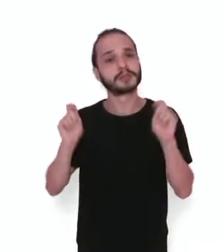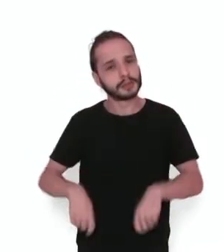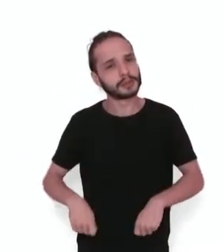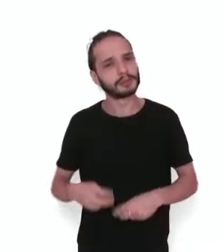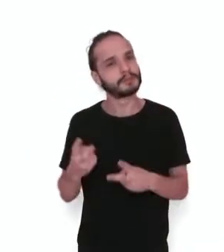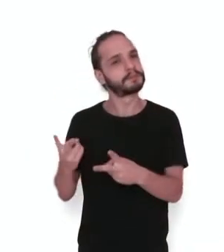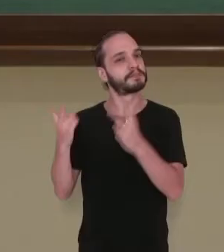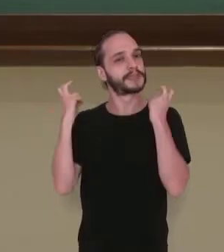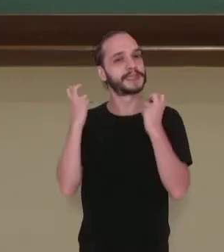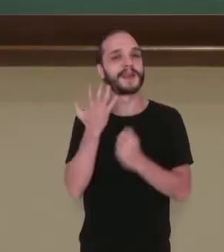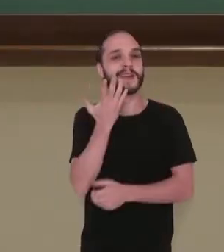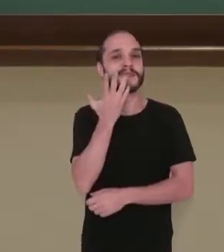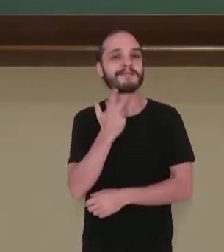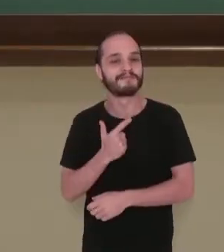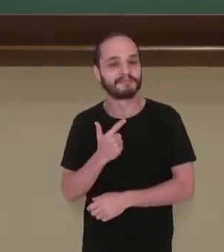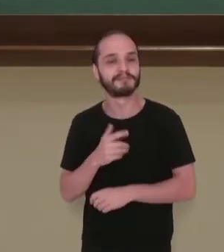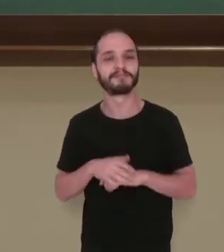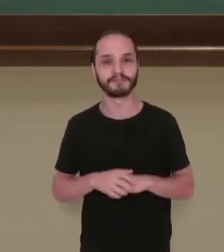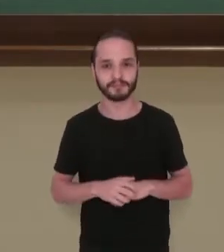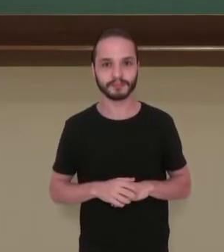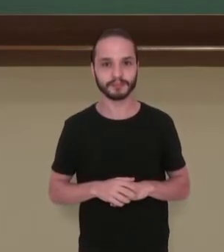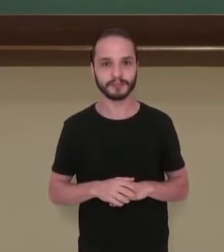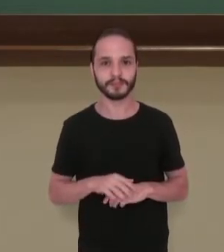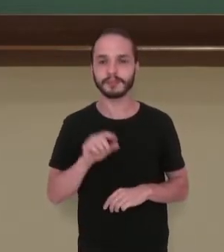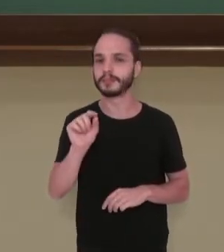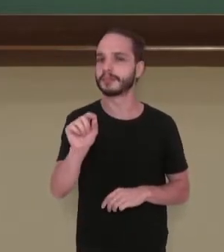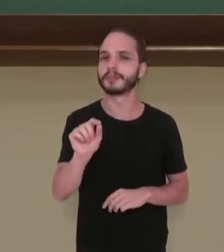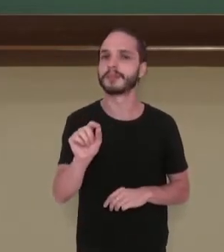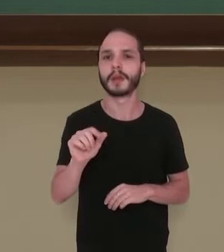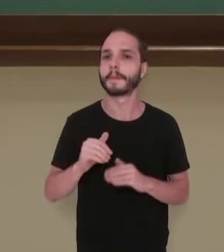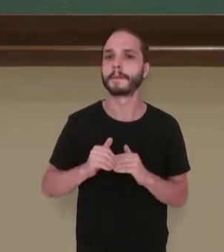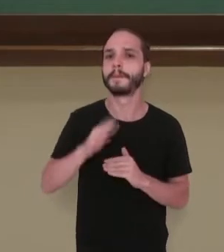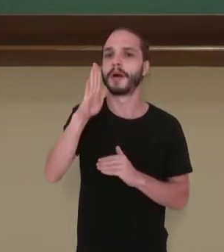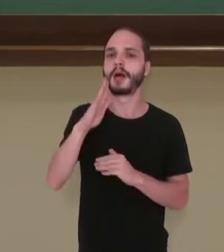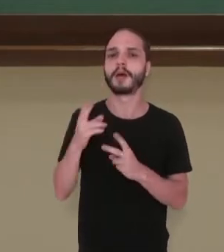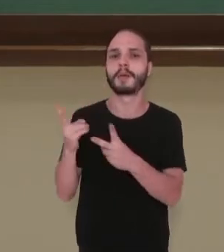remetem à infância. E aí, o que mais eu observo aqui?